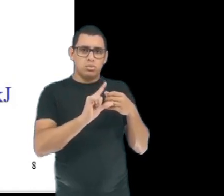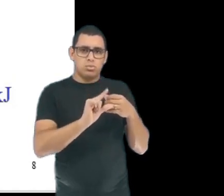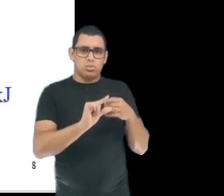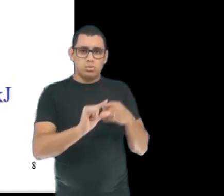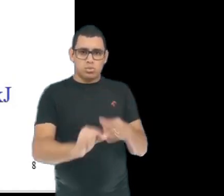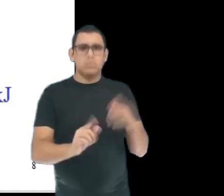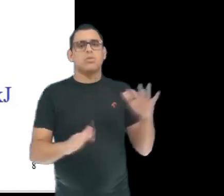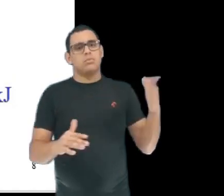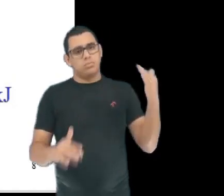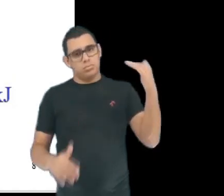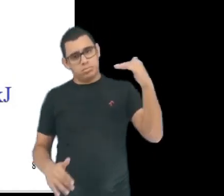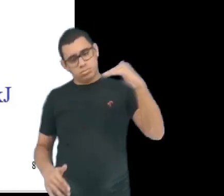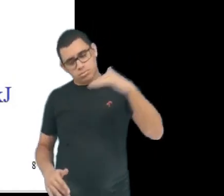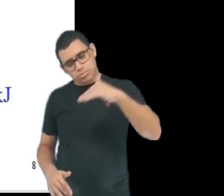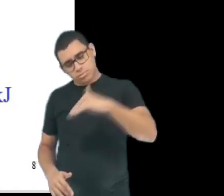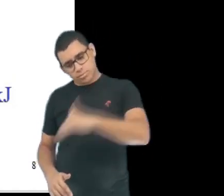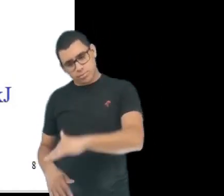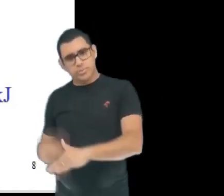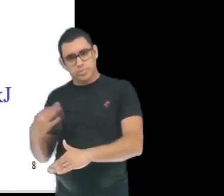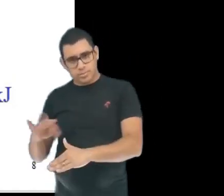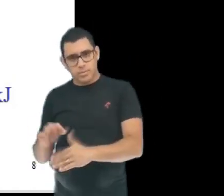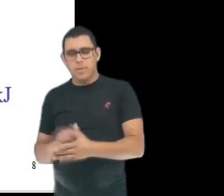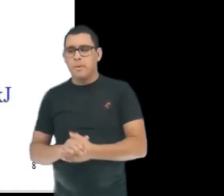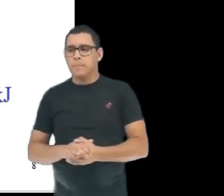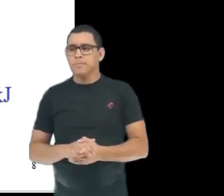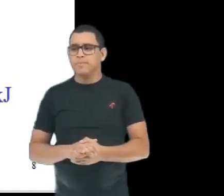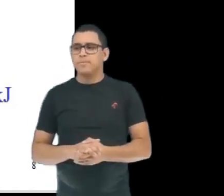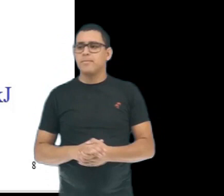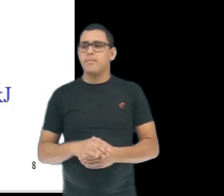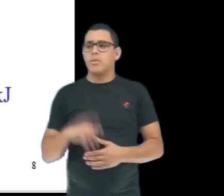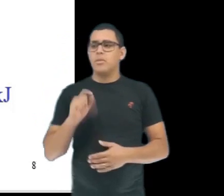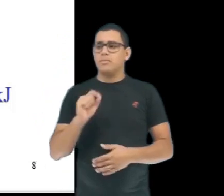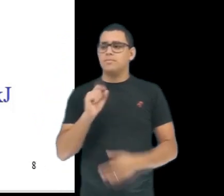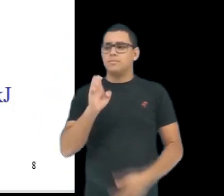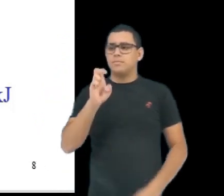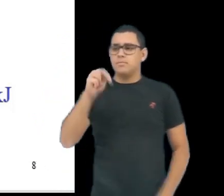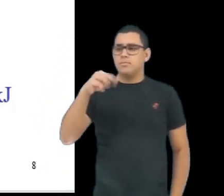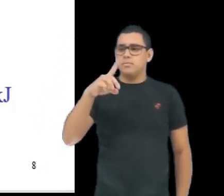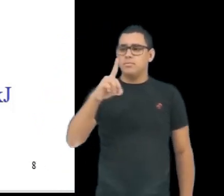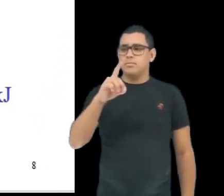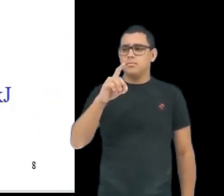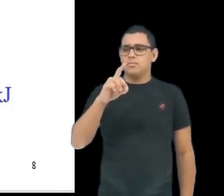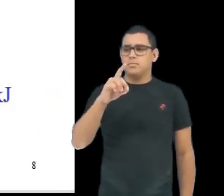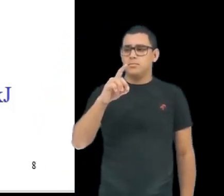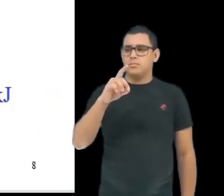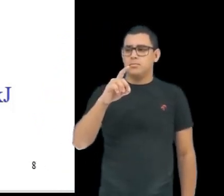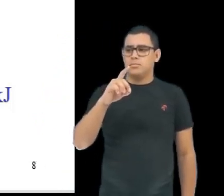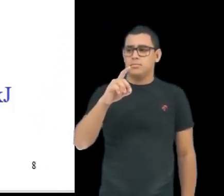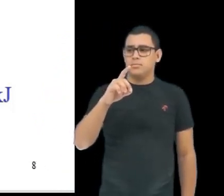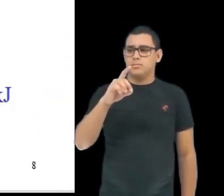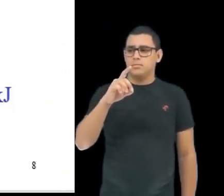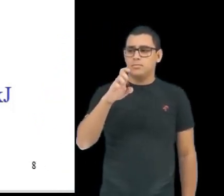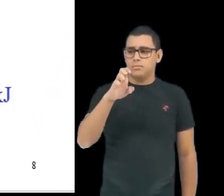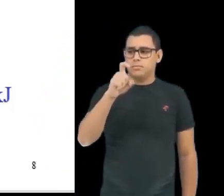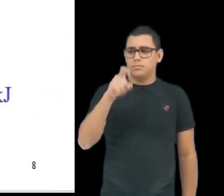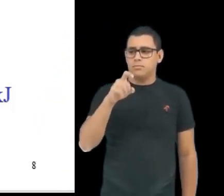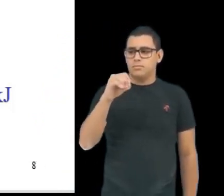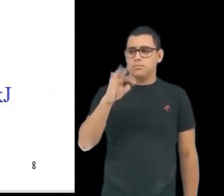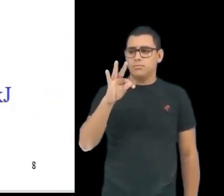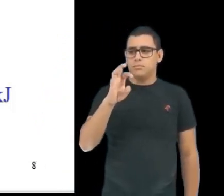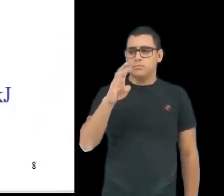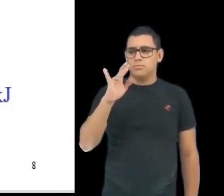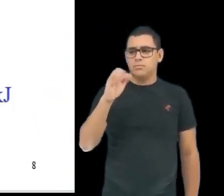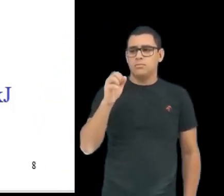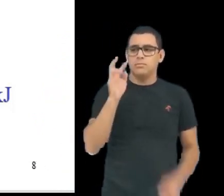O que é uma reação exotérmica em relação à reação química? Só de observar a gente